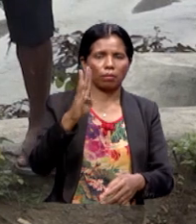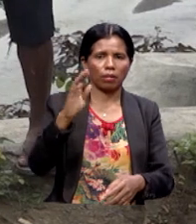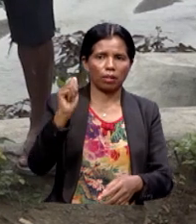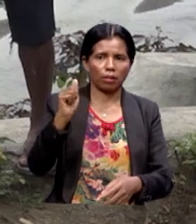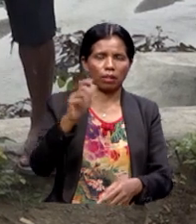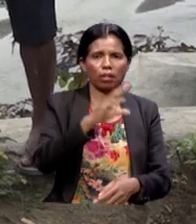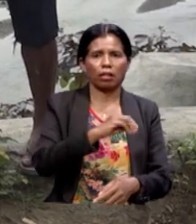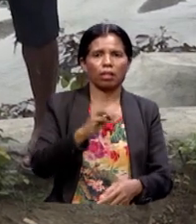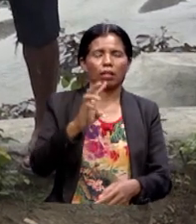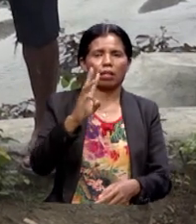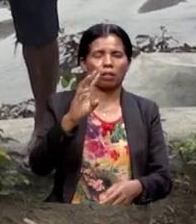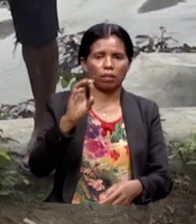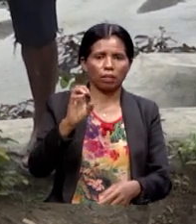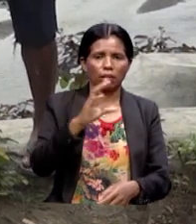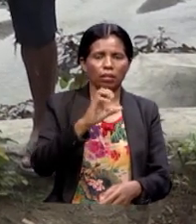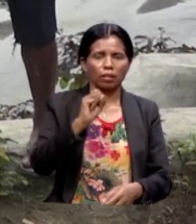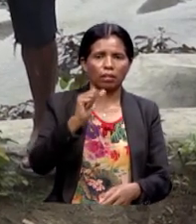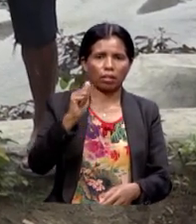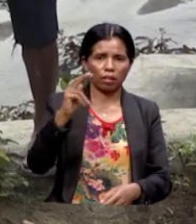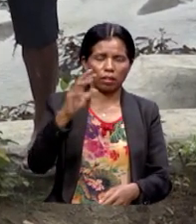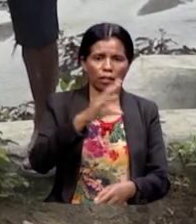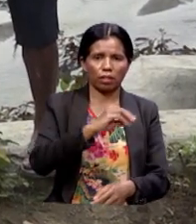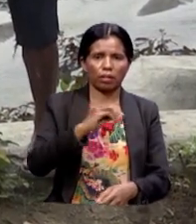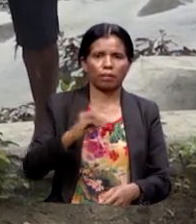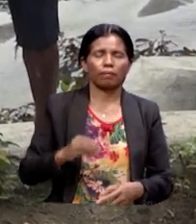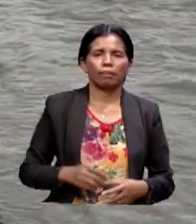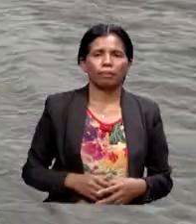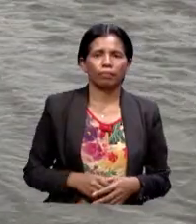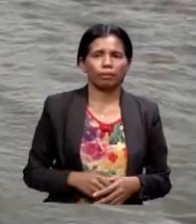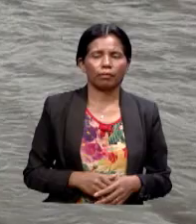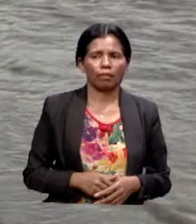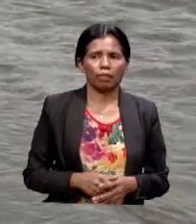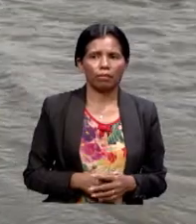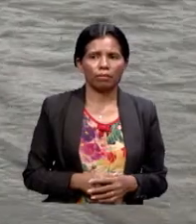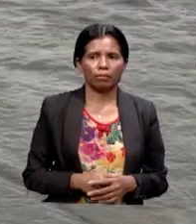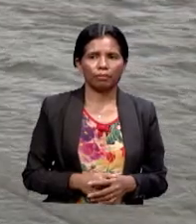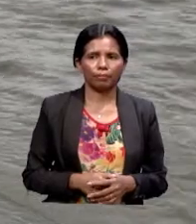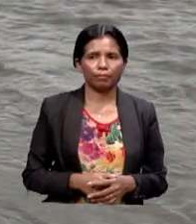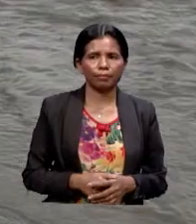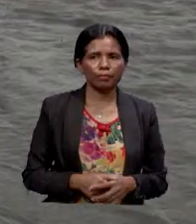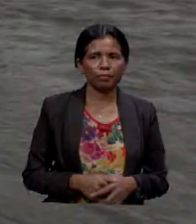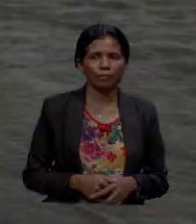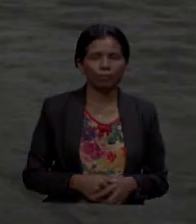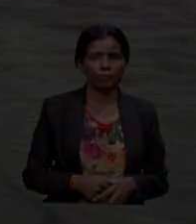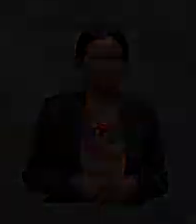talinaur webaba krala sananai segat no buluto. Juliana Pereira, Tomás Soares, GMN.